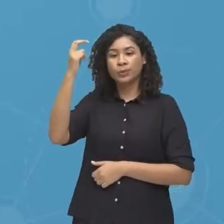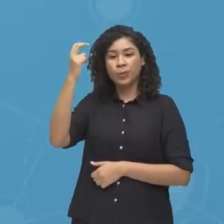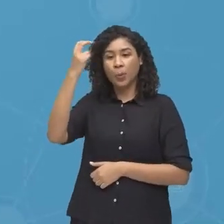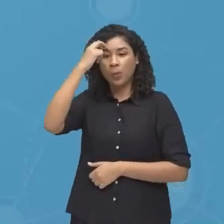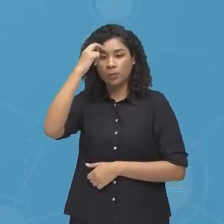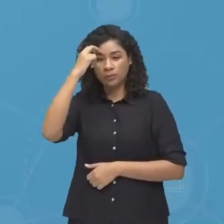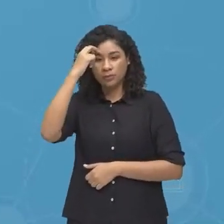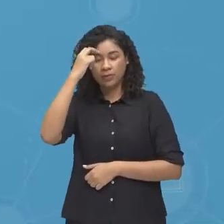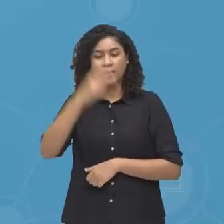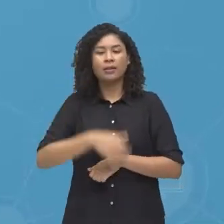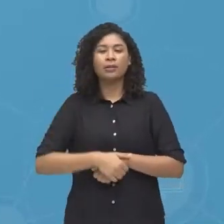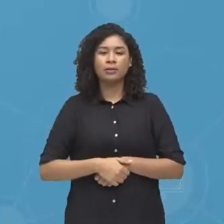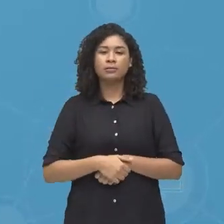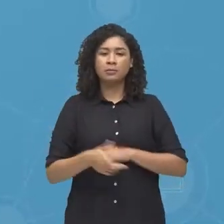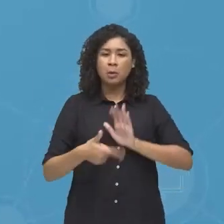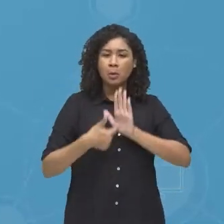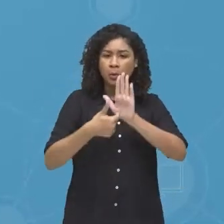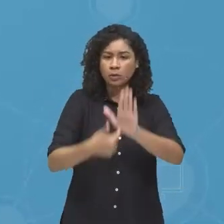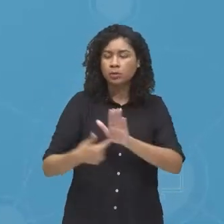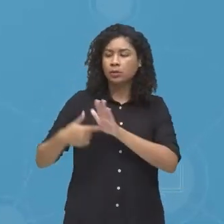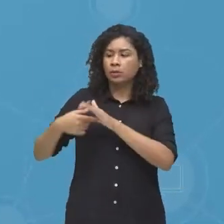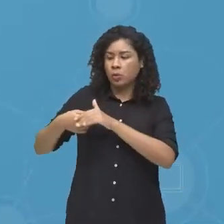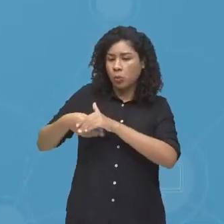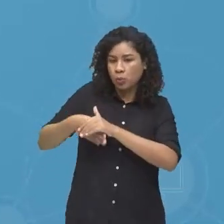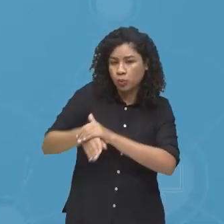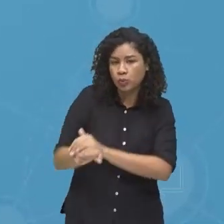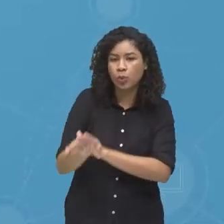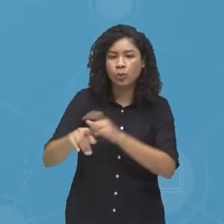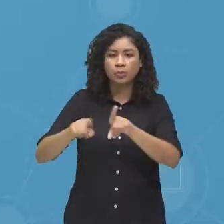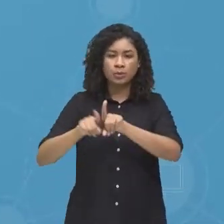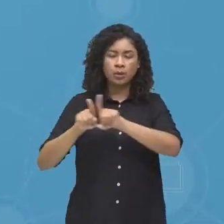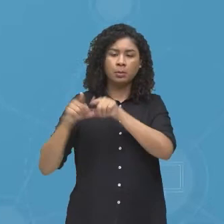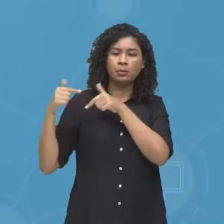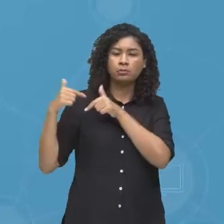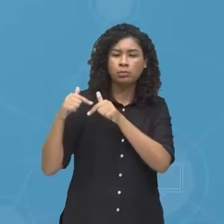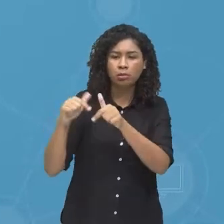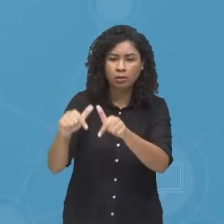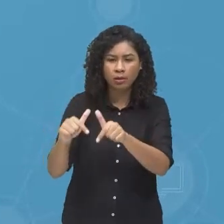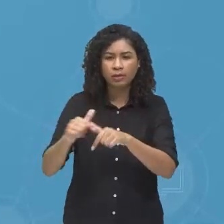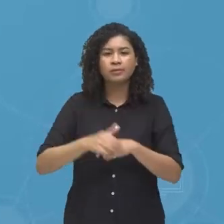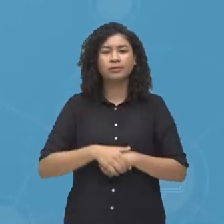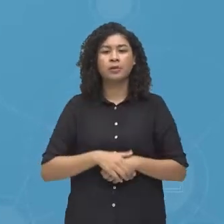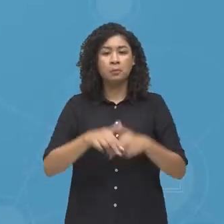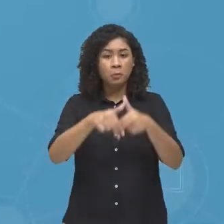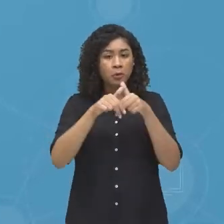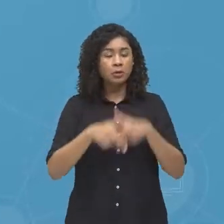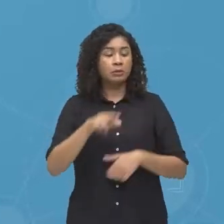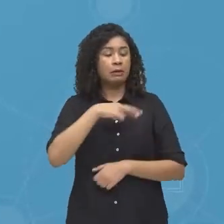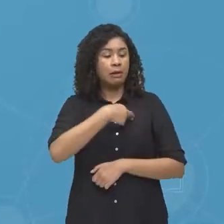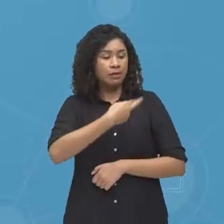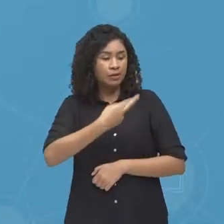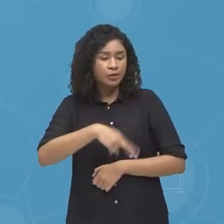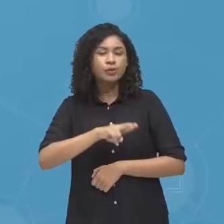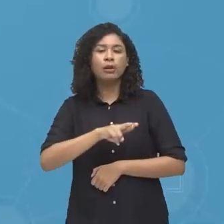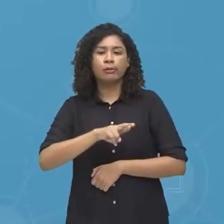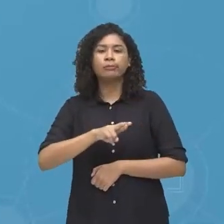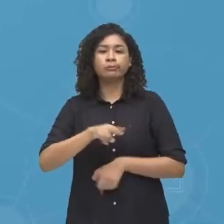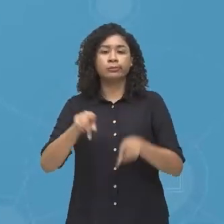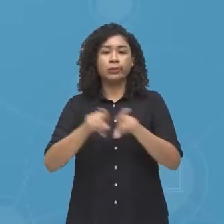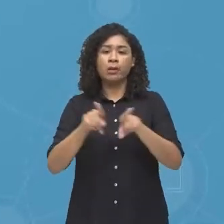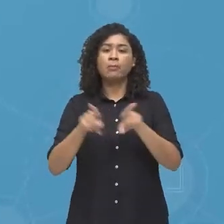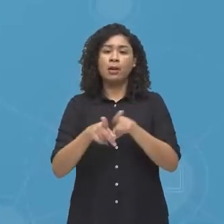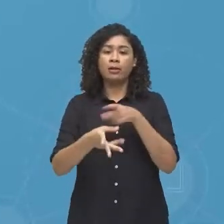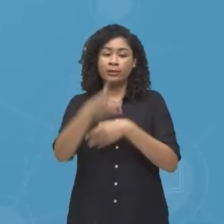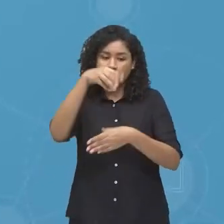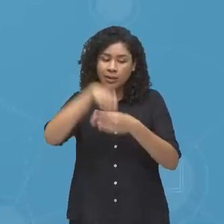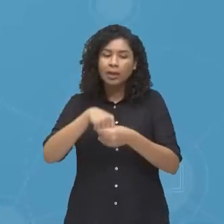a partir de tradições, e a religião entra nesse bojo. A religião é parte desse fenômeno cultural, como